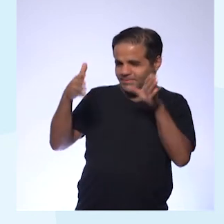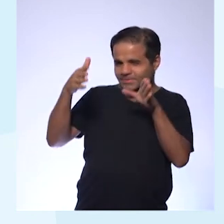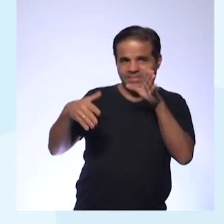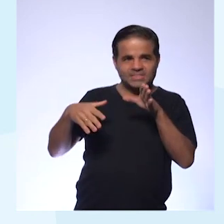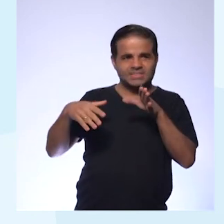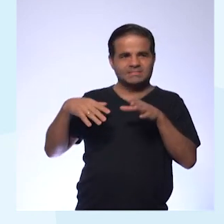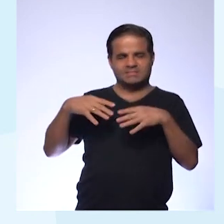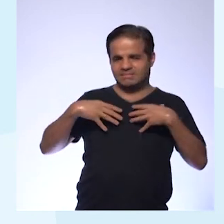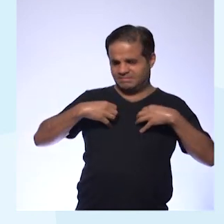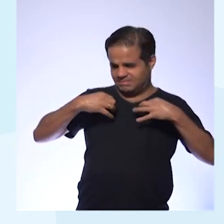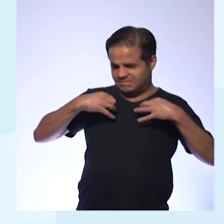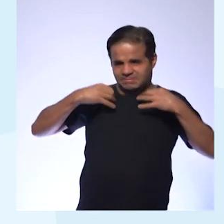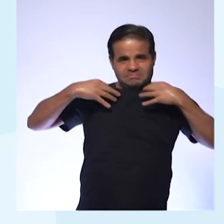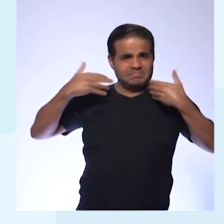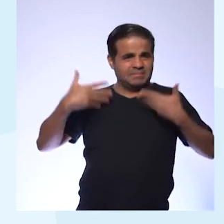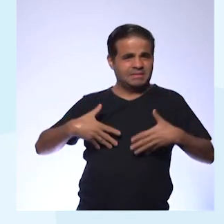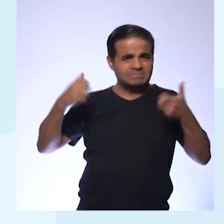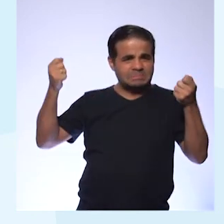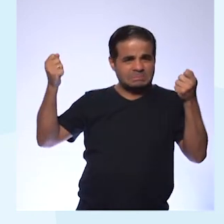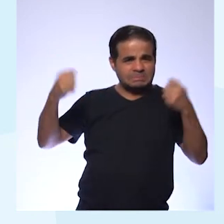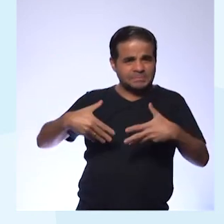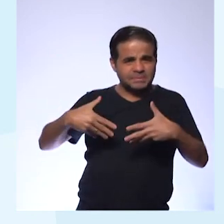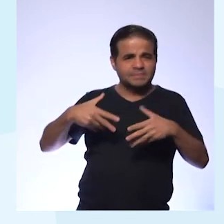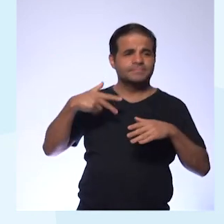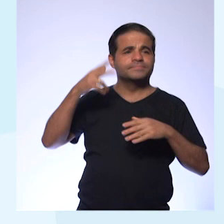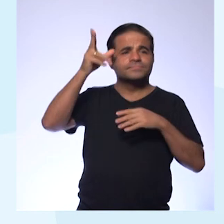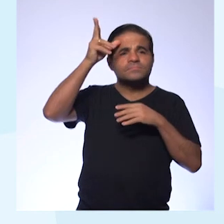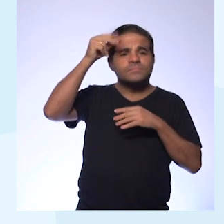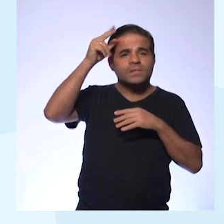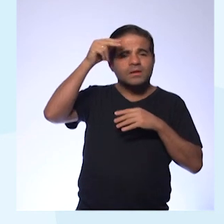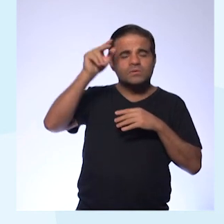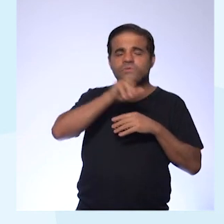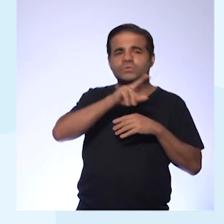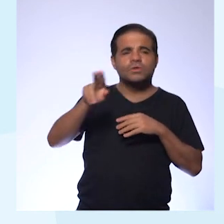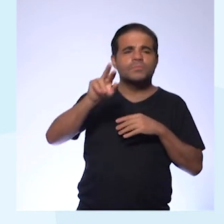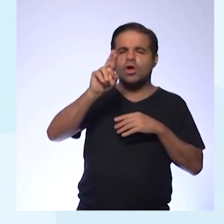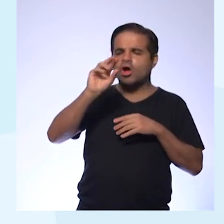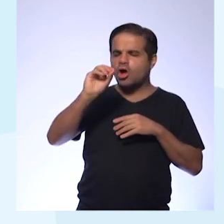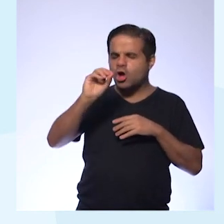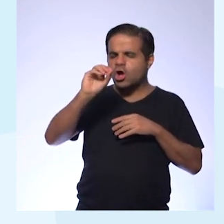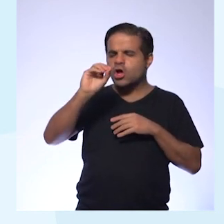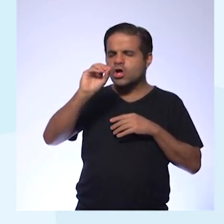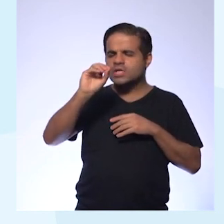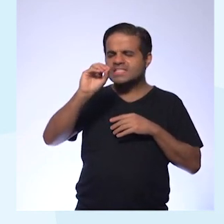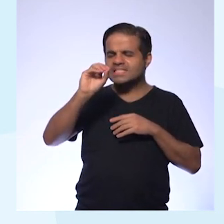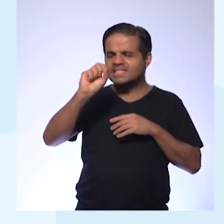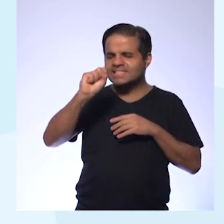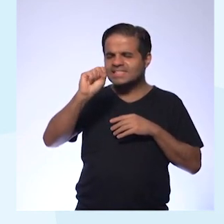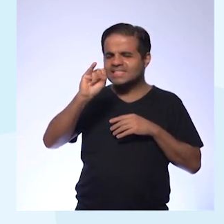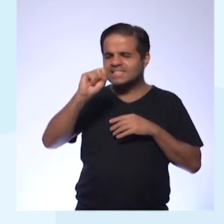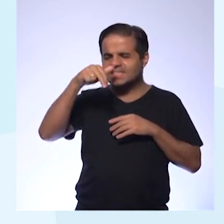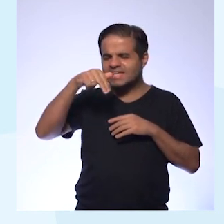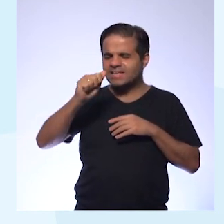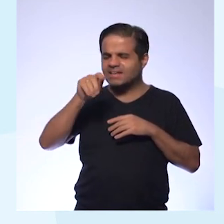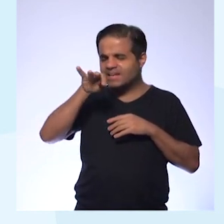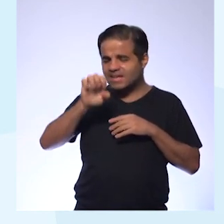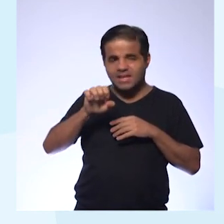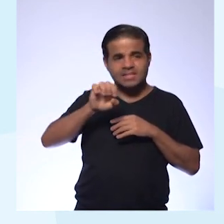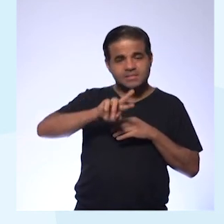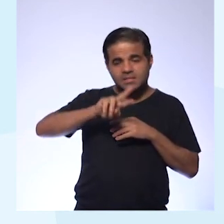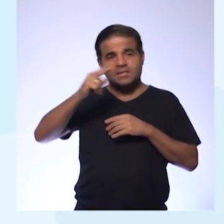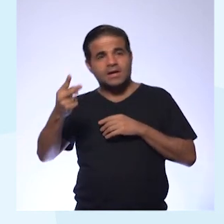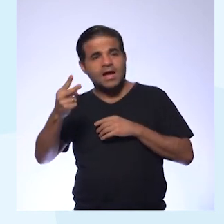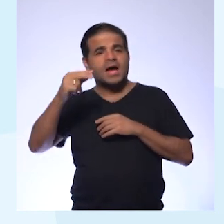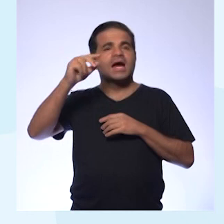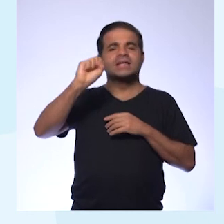todo maltrapilho, né? Um cavalo na história chama-se Rocinante. Ao lado tem o Sancho